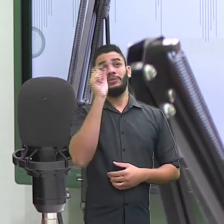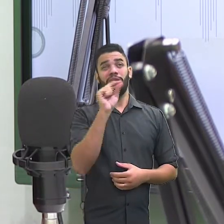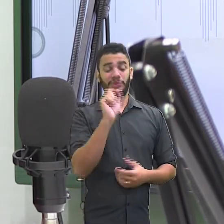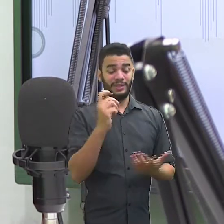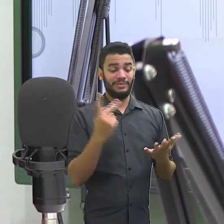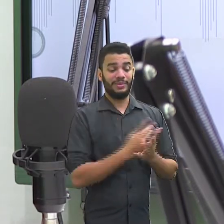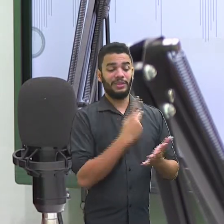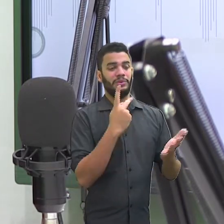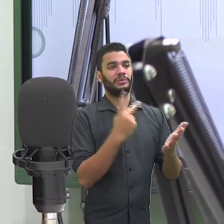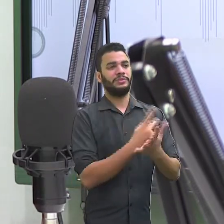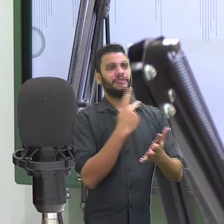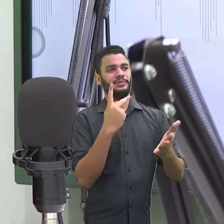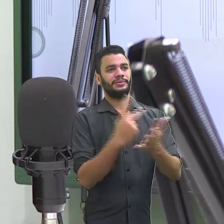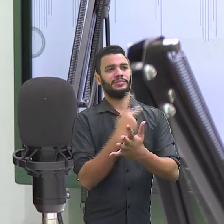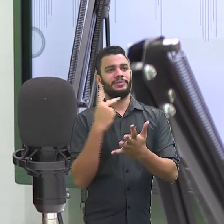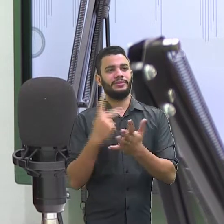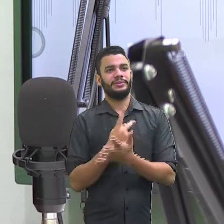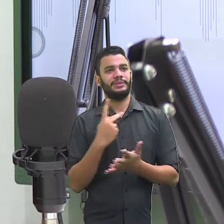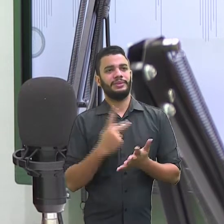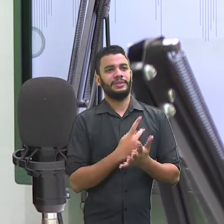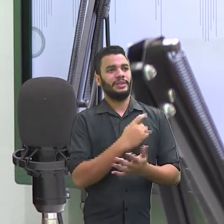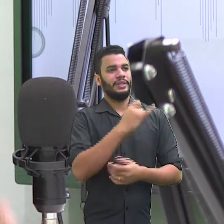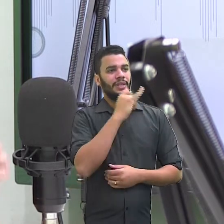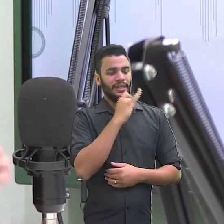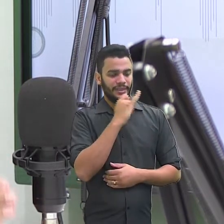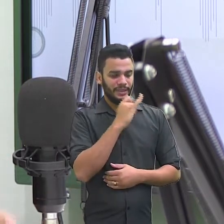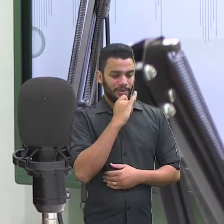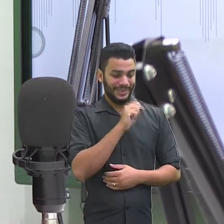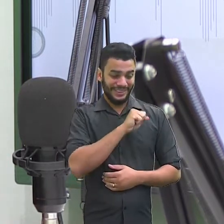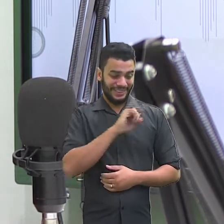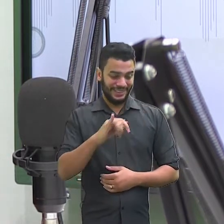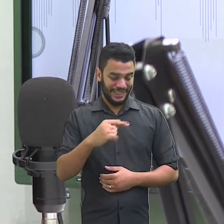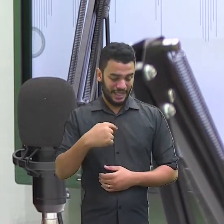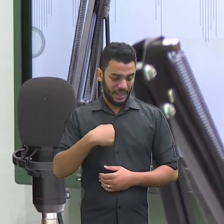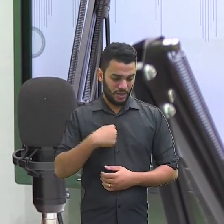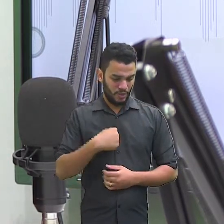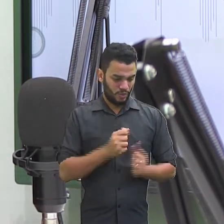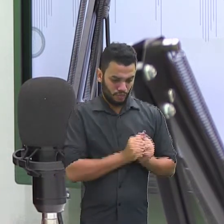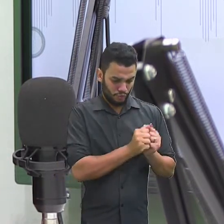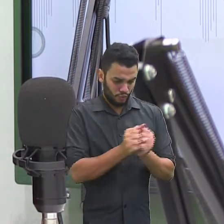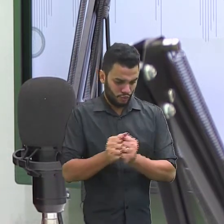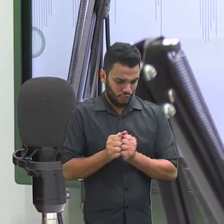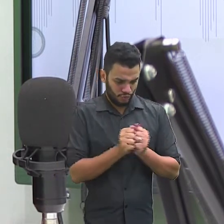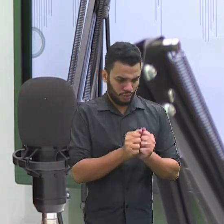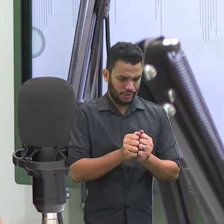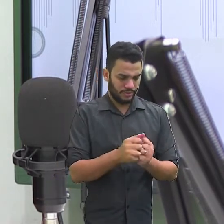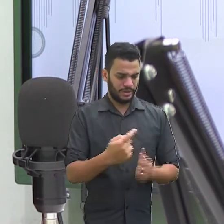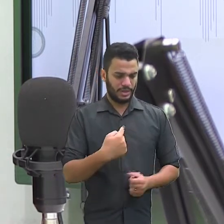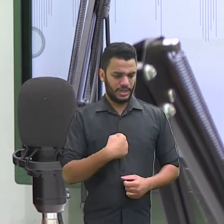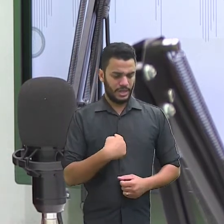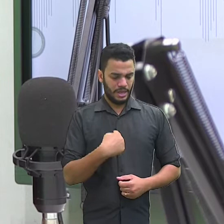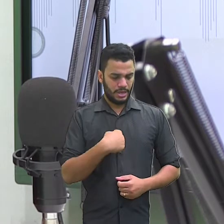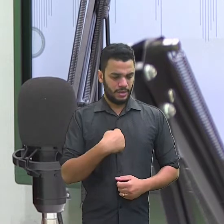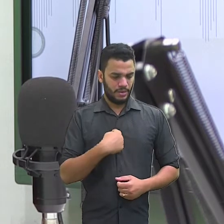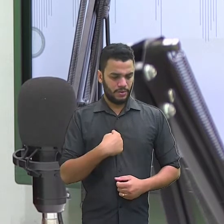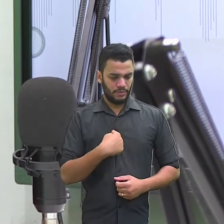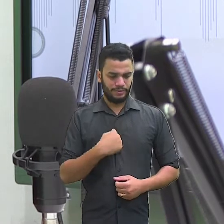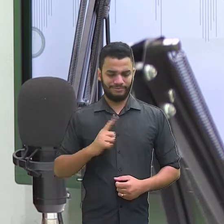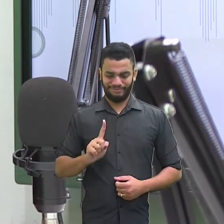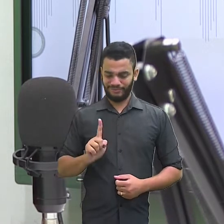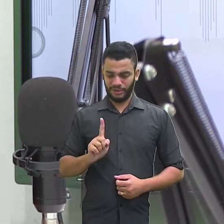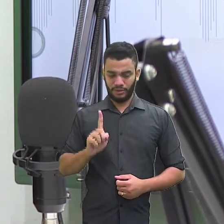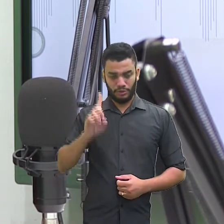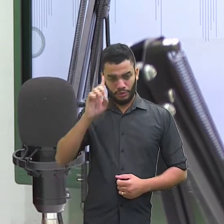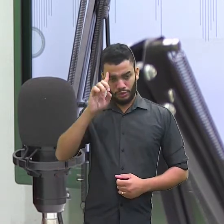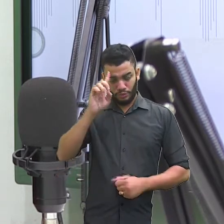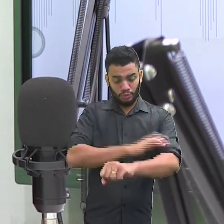substituindo presença por presente. Substituir presença por presente. Eu preciso ser um pai presente. Eu não